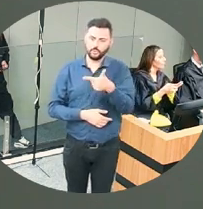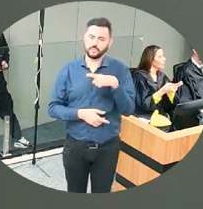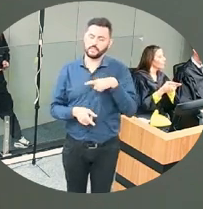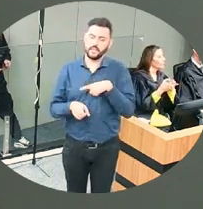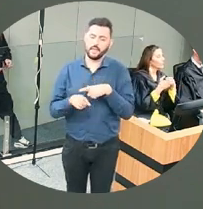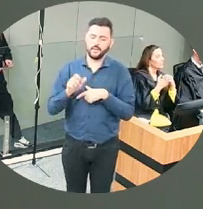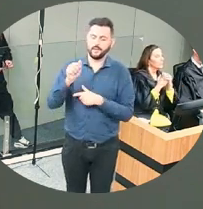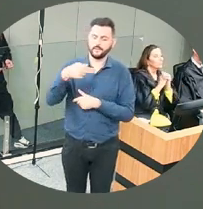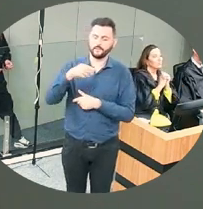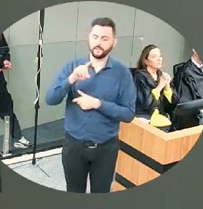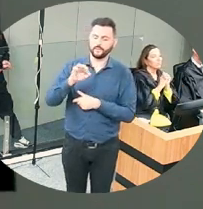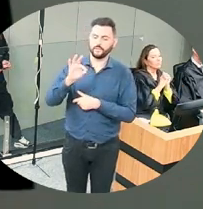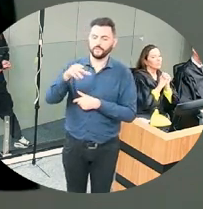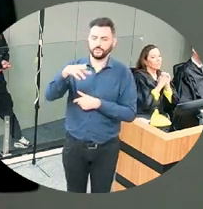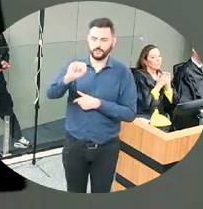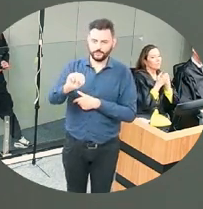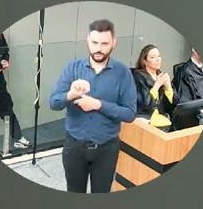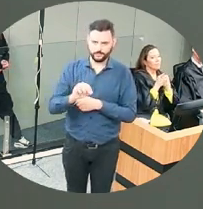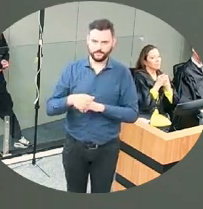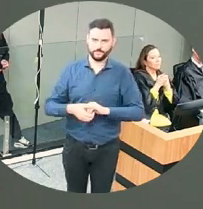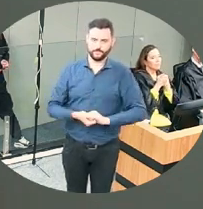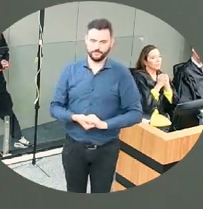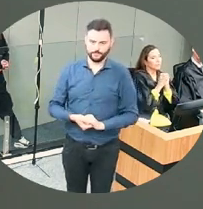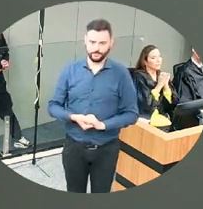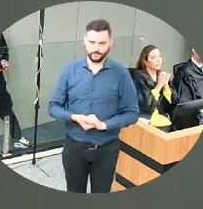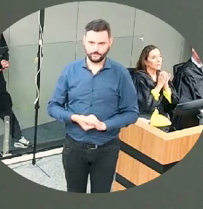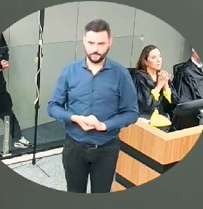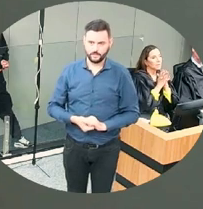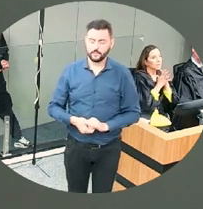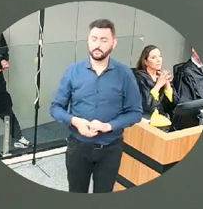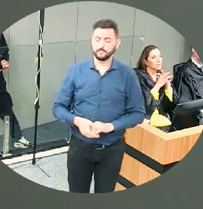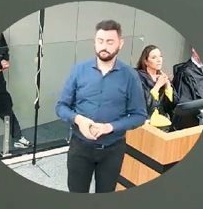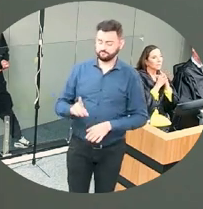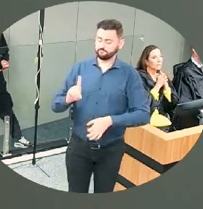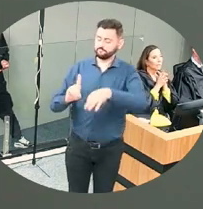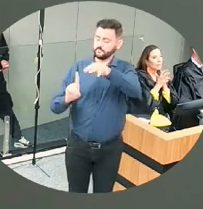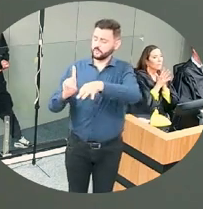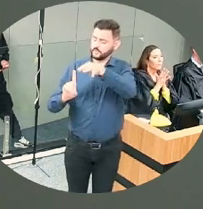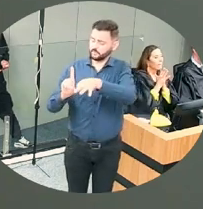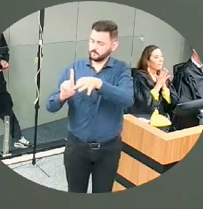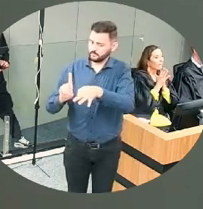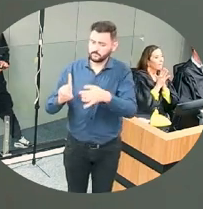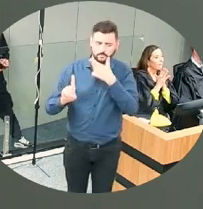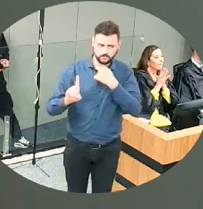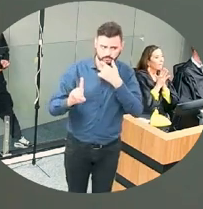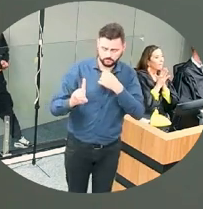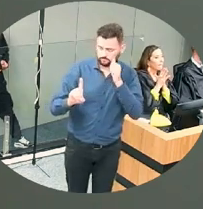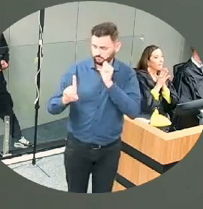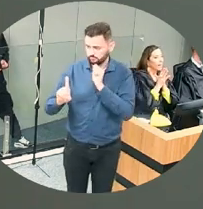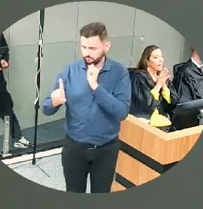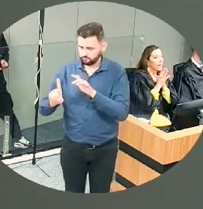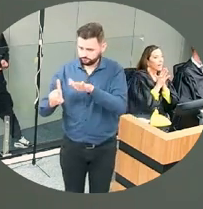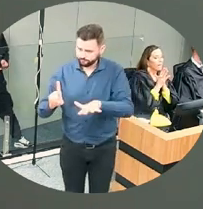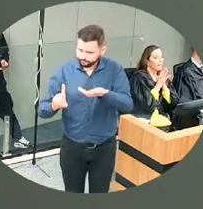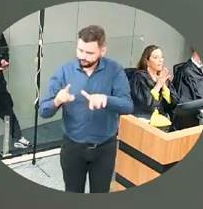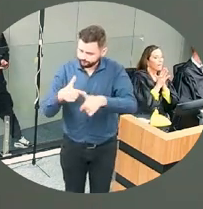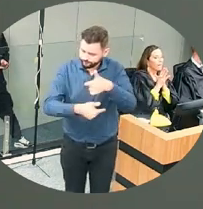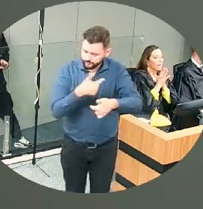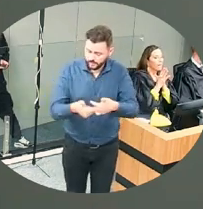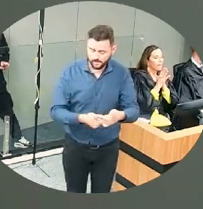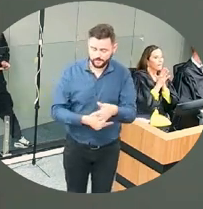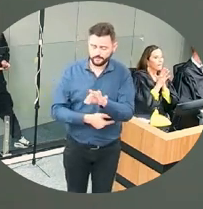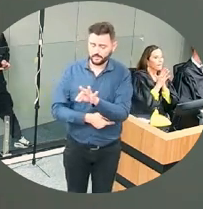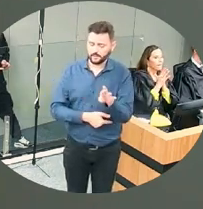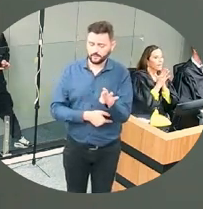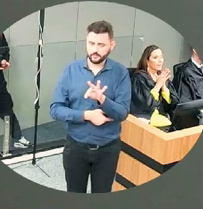antô dees filho senhoras desembargadores senores desembargadores do trabalho da